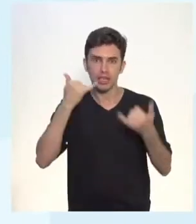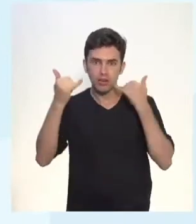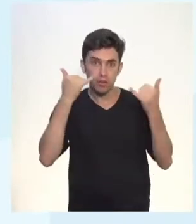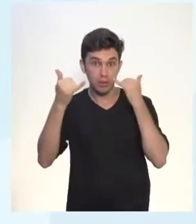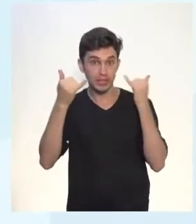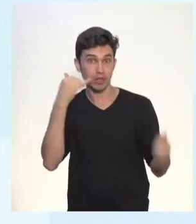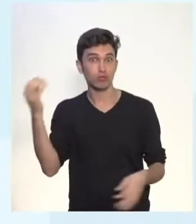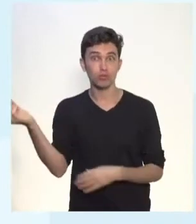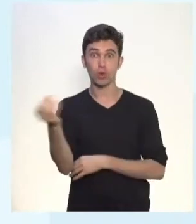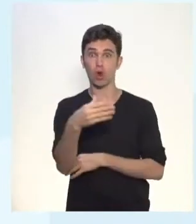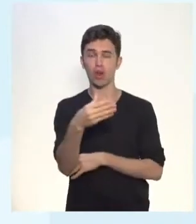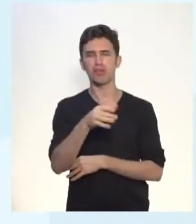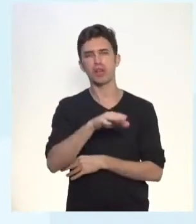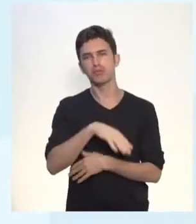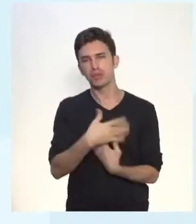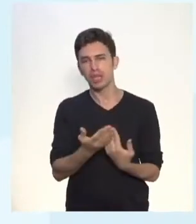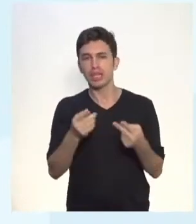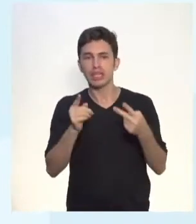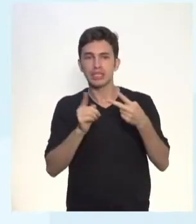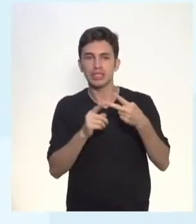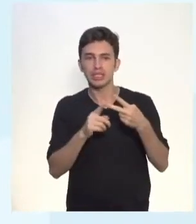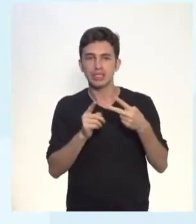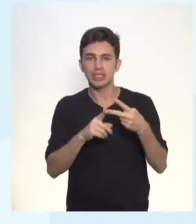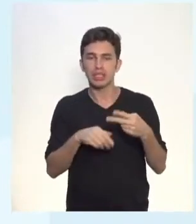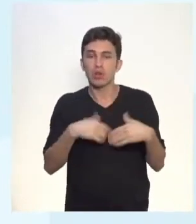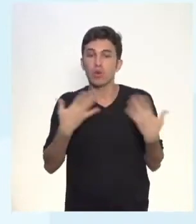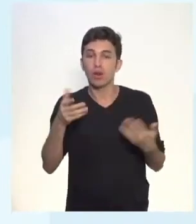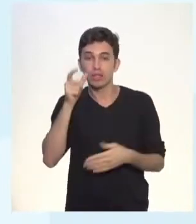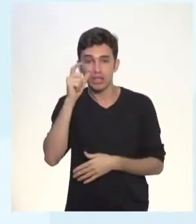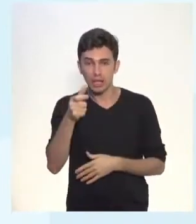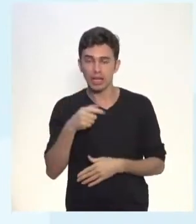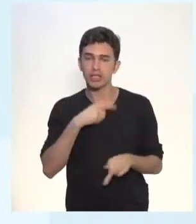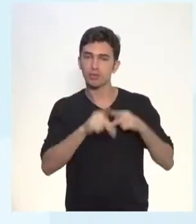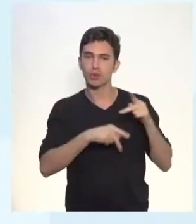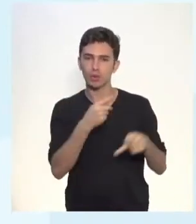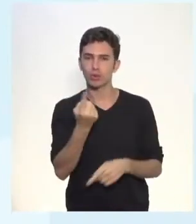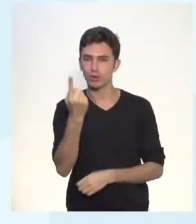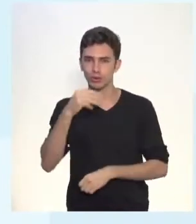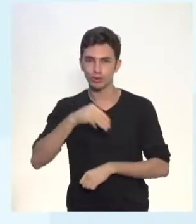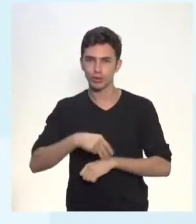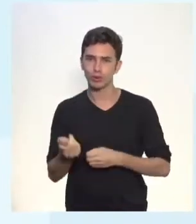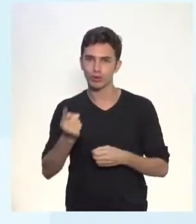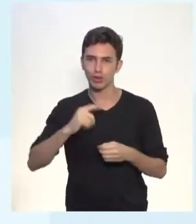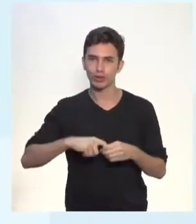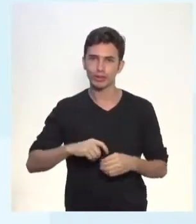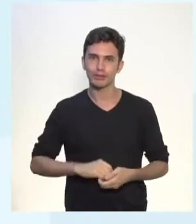para vocês e qual é o interesse público desse podcast. Um minuto.